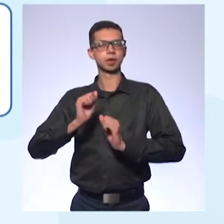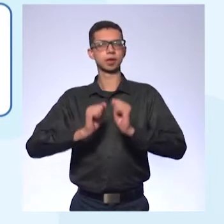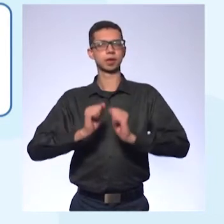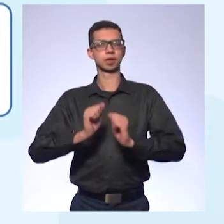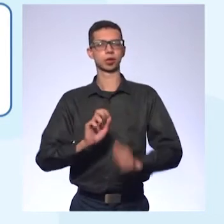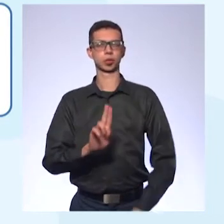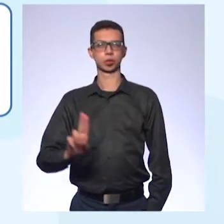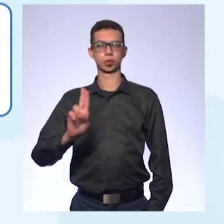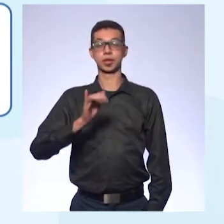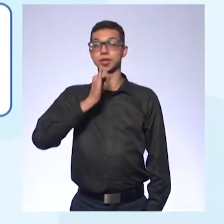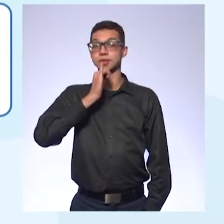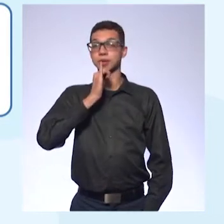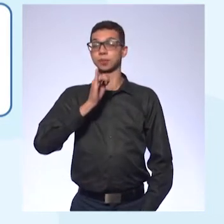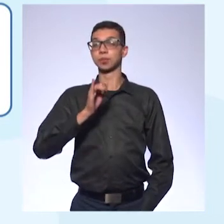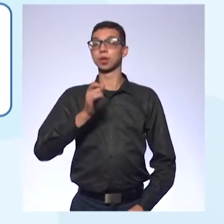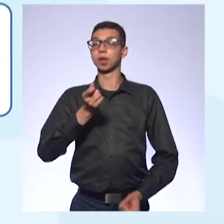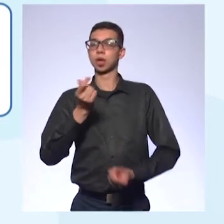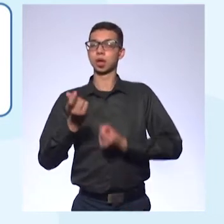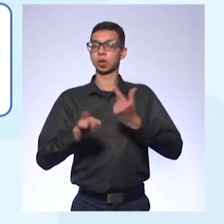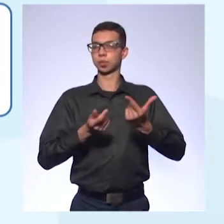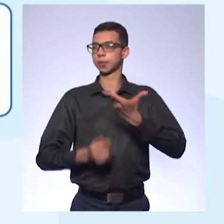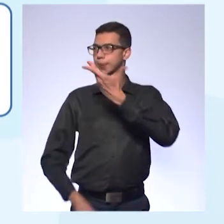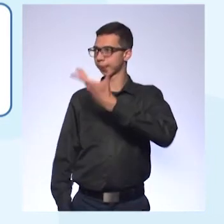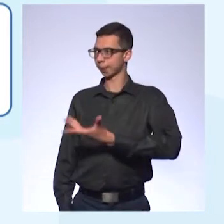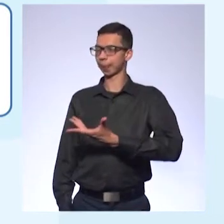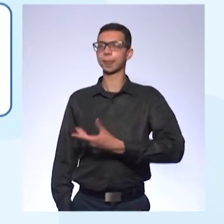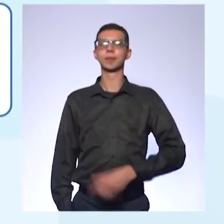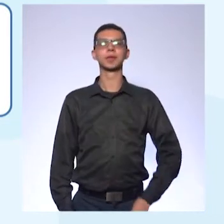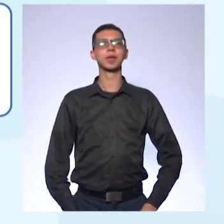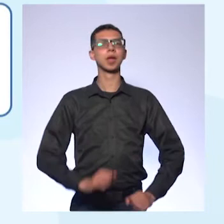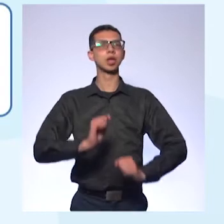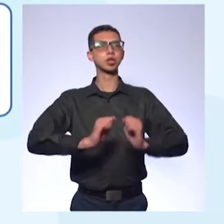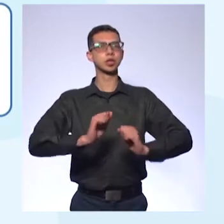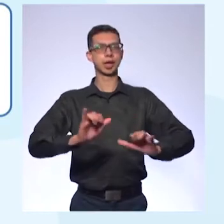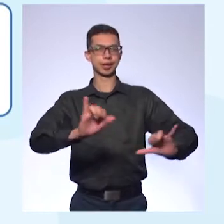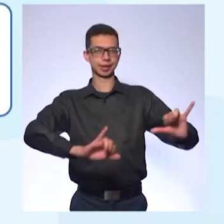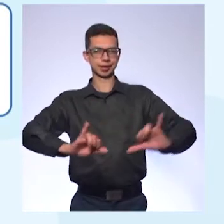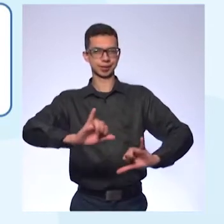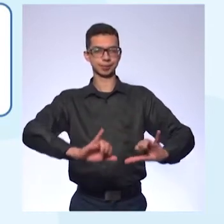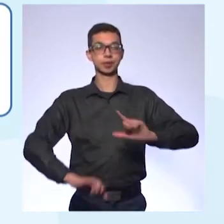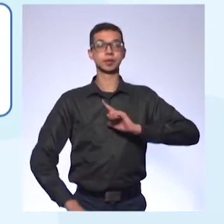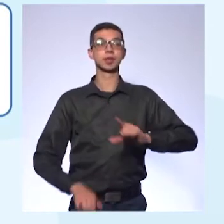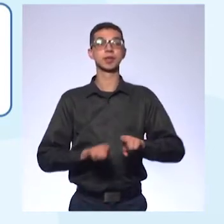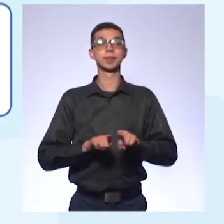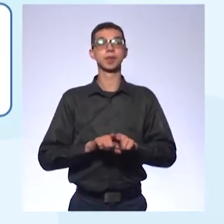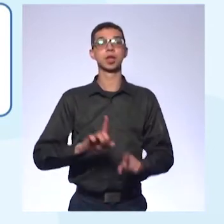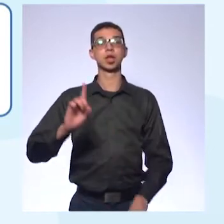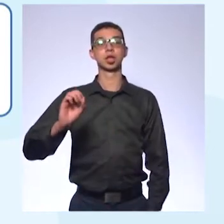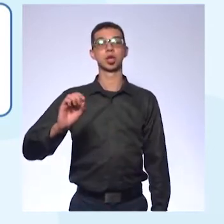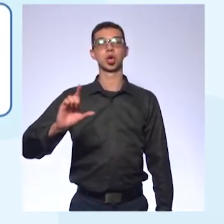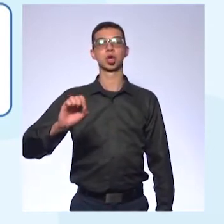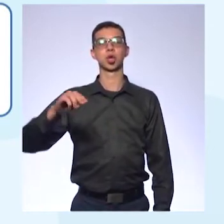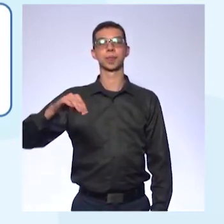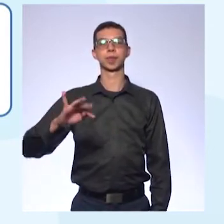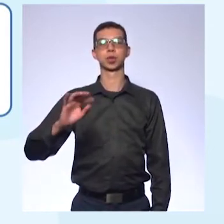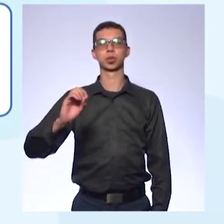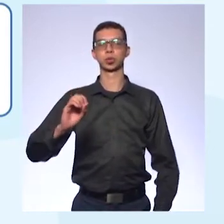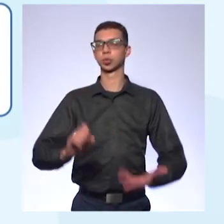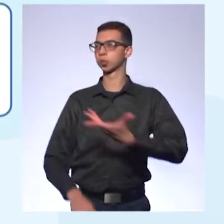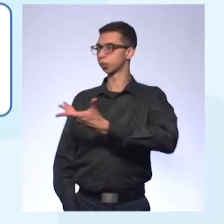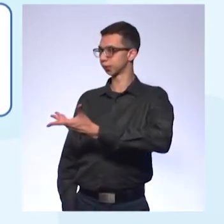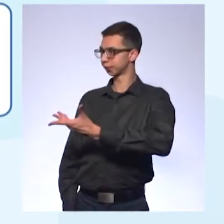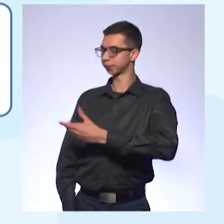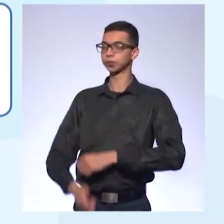Esses aí são alguns exemplos. E no caso da indústria química, nós temos aí o dolomito, novamente, nós temos a questão